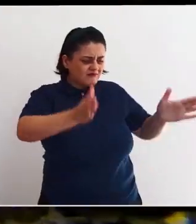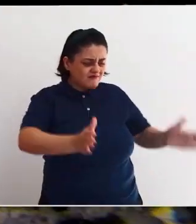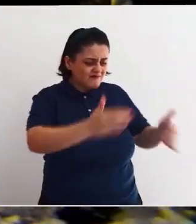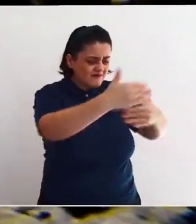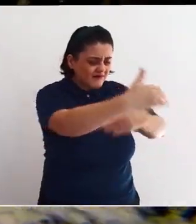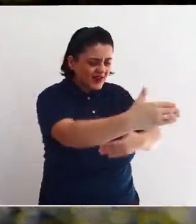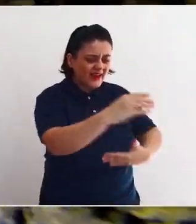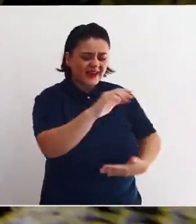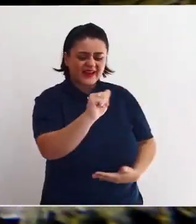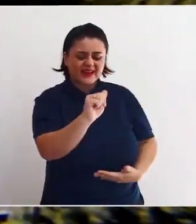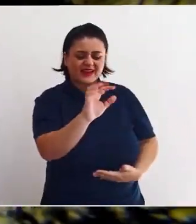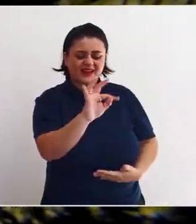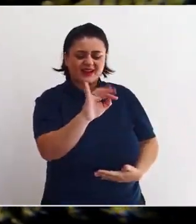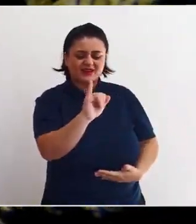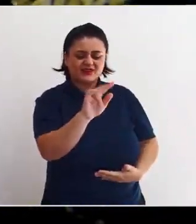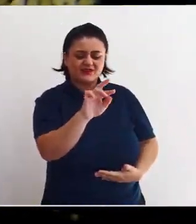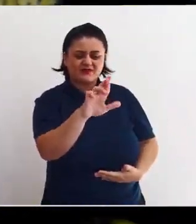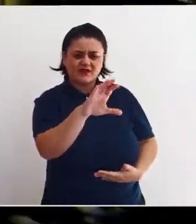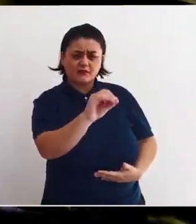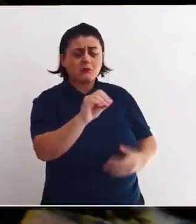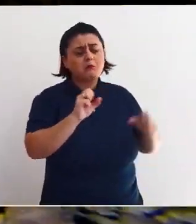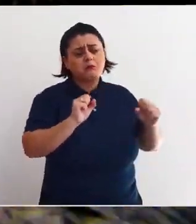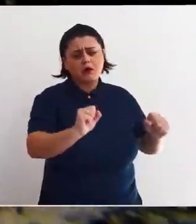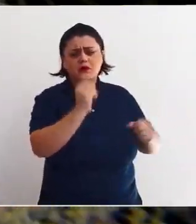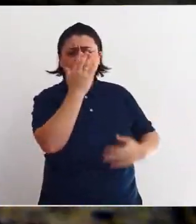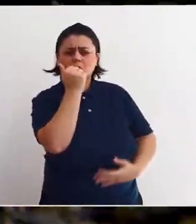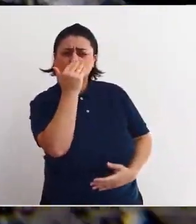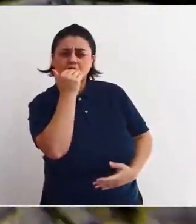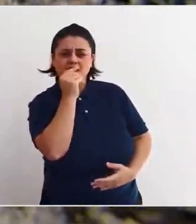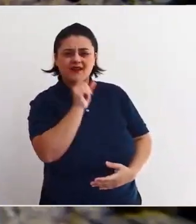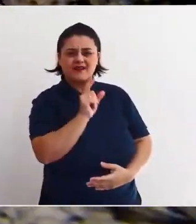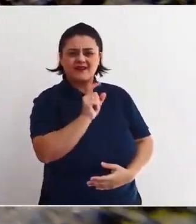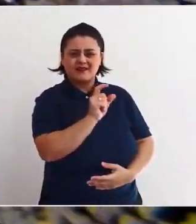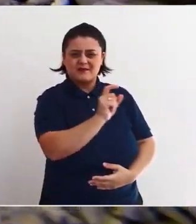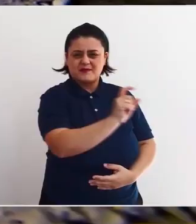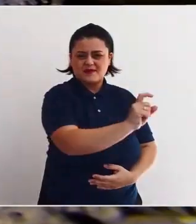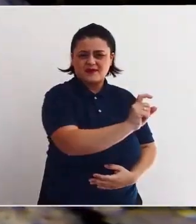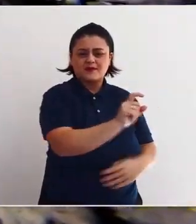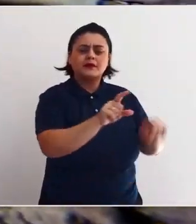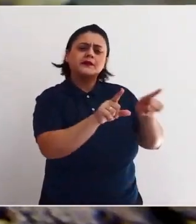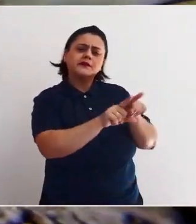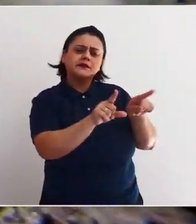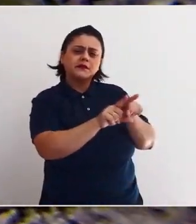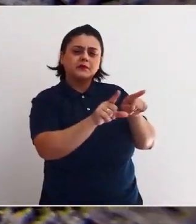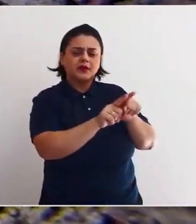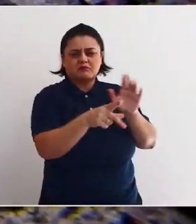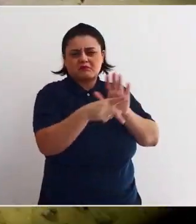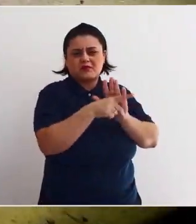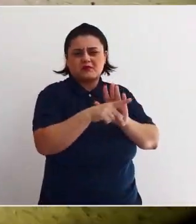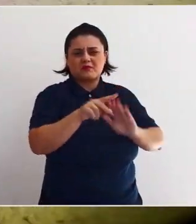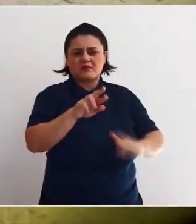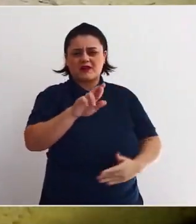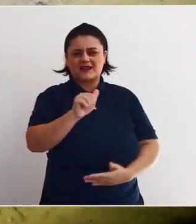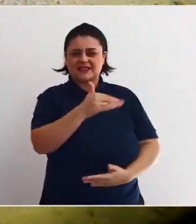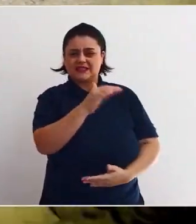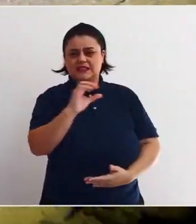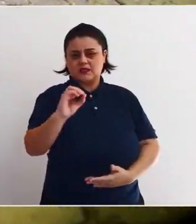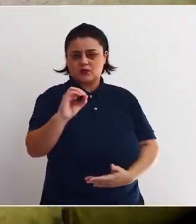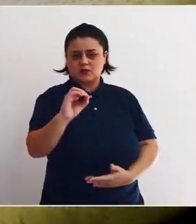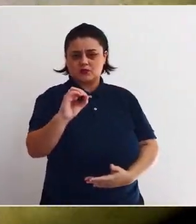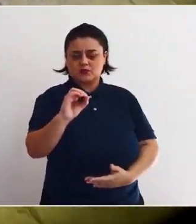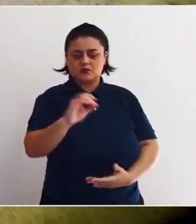podem ser habituados a comer camarão congelado ou até mesmo ração específica.